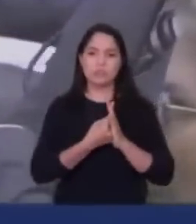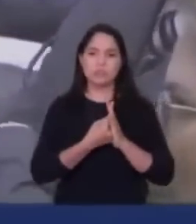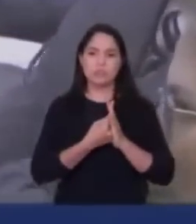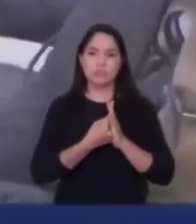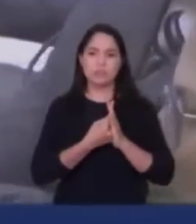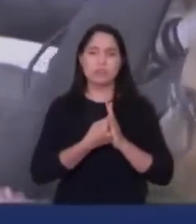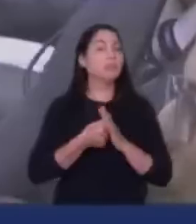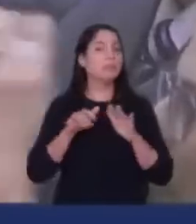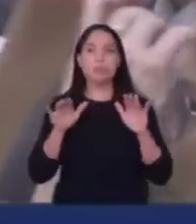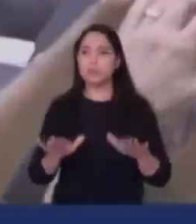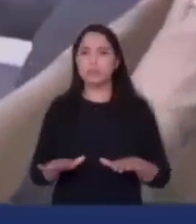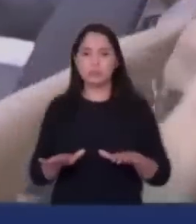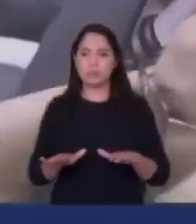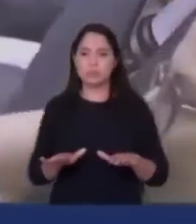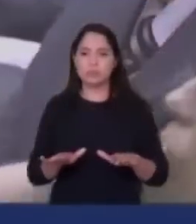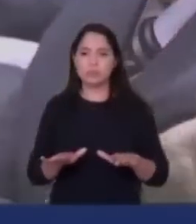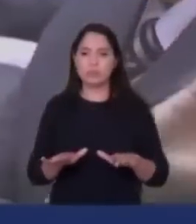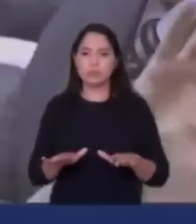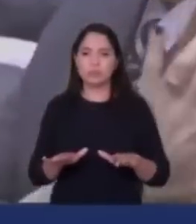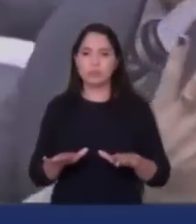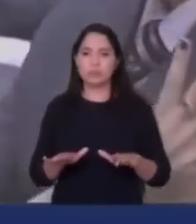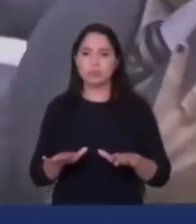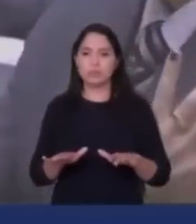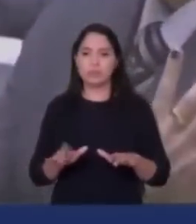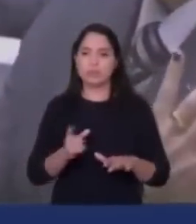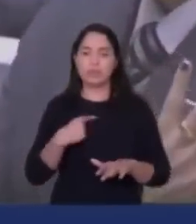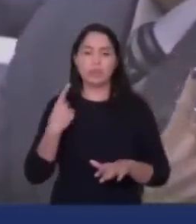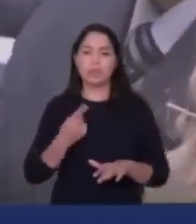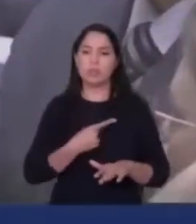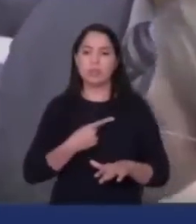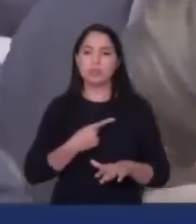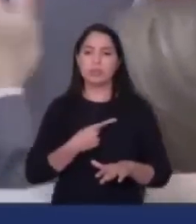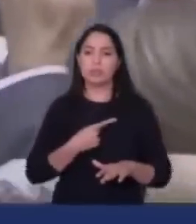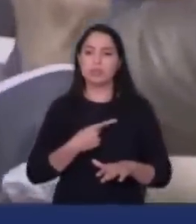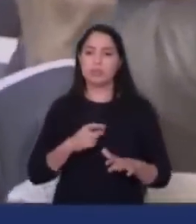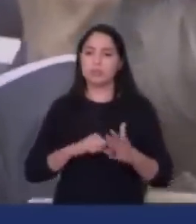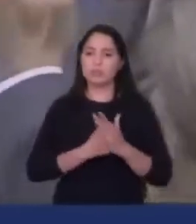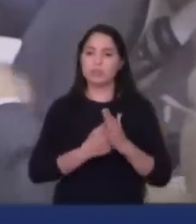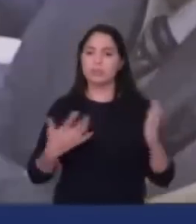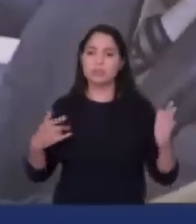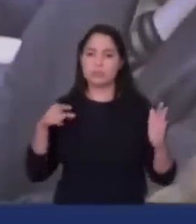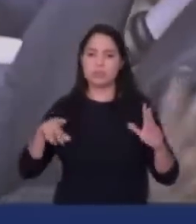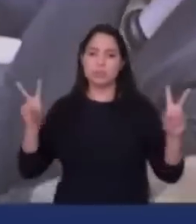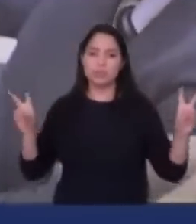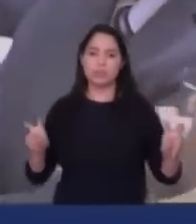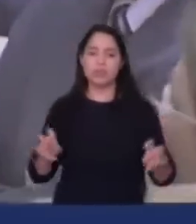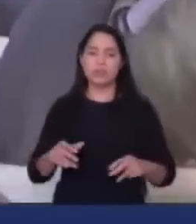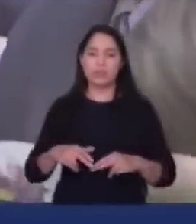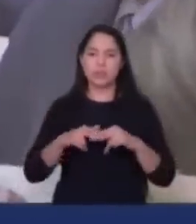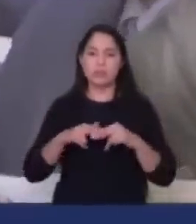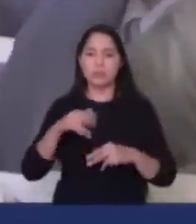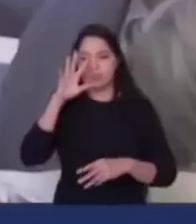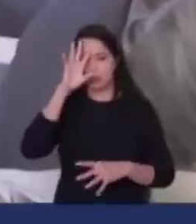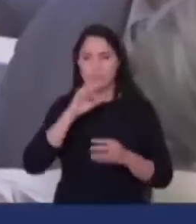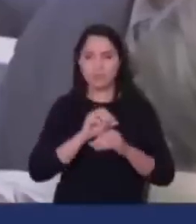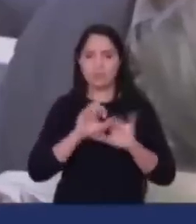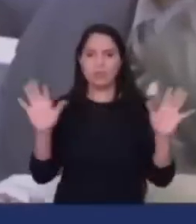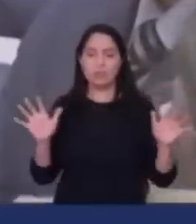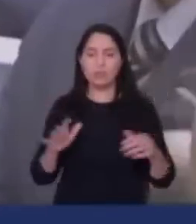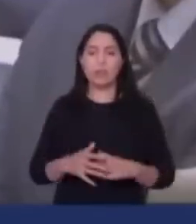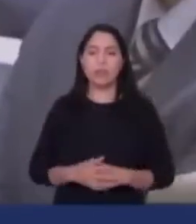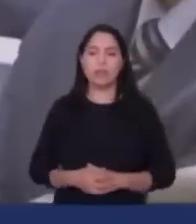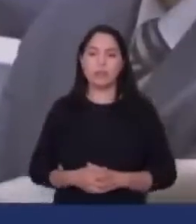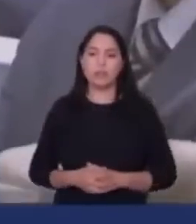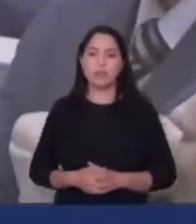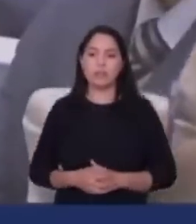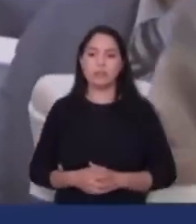não mantiver o efeito administrativo, a gente retira obstrução nessa matéria, isso que eu queria entender. Retira os